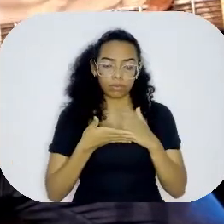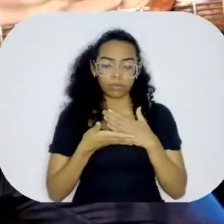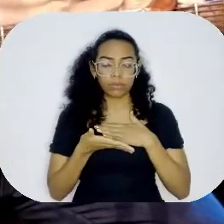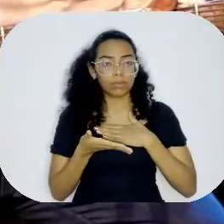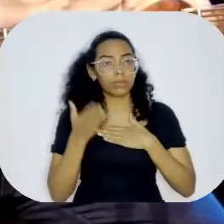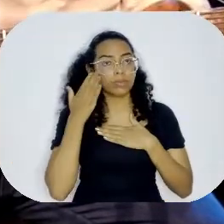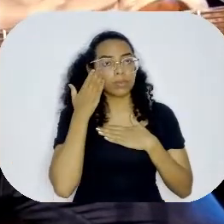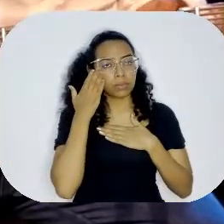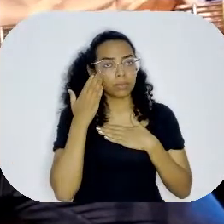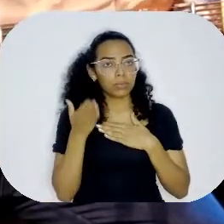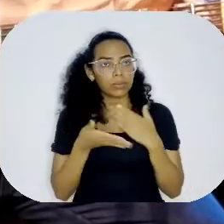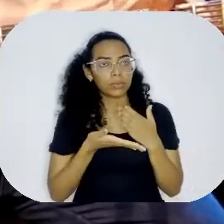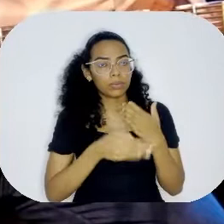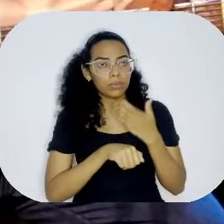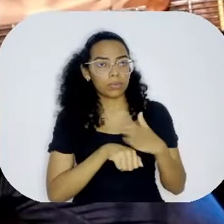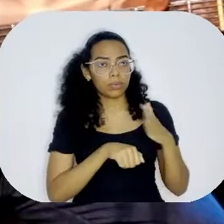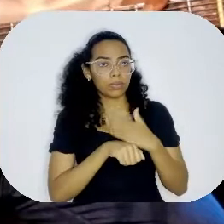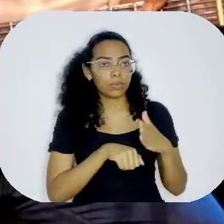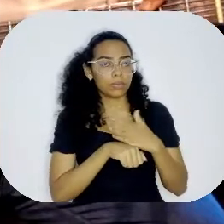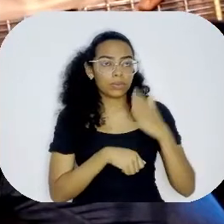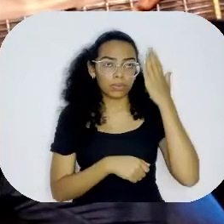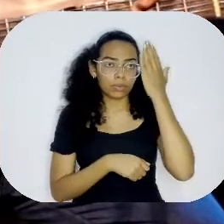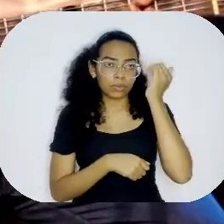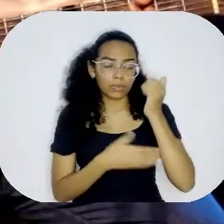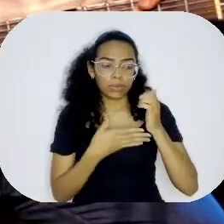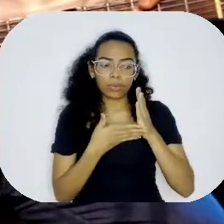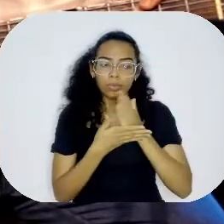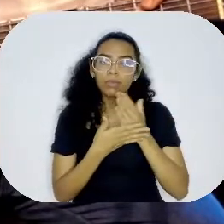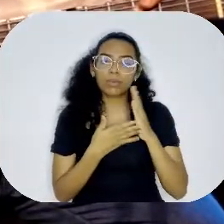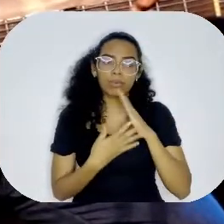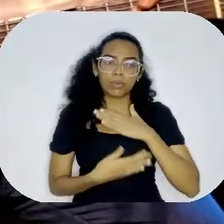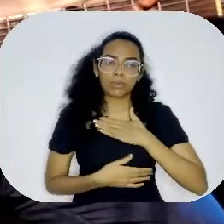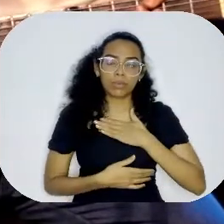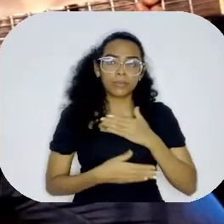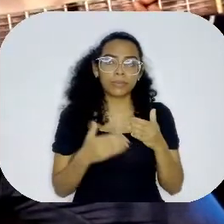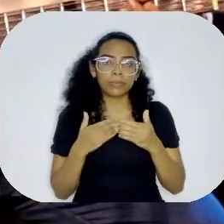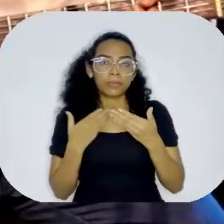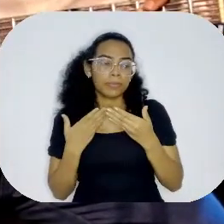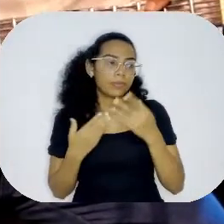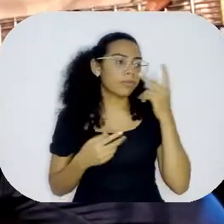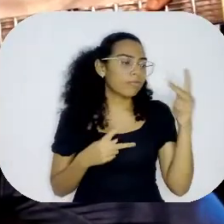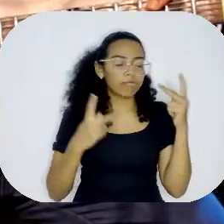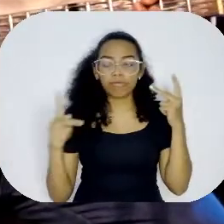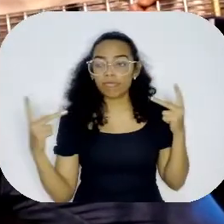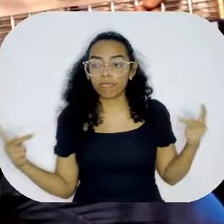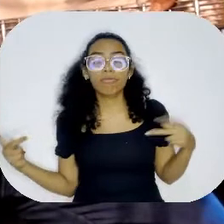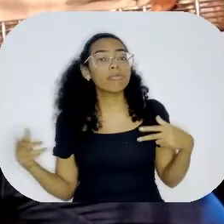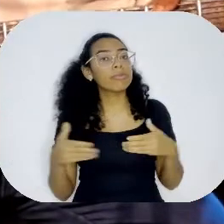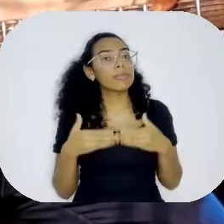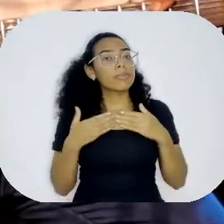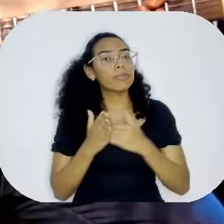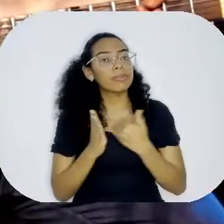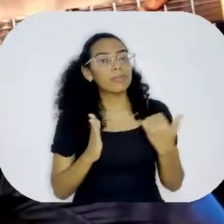gosta do Solencanto, inclusive no ensaio interativo, né? Eu passei a saber aí, as músicas que as pessoas gostavam, pedia, você gosta de Solencanto,